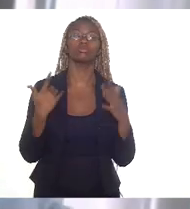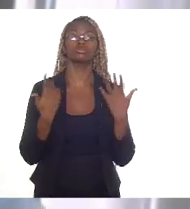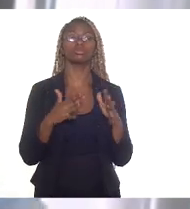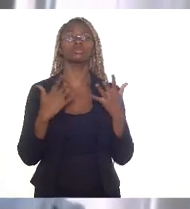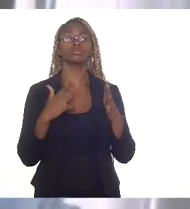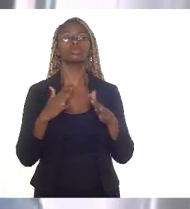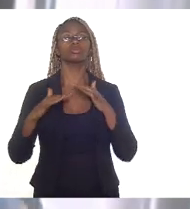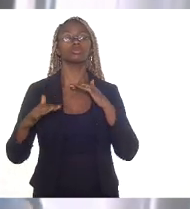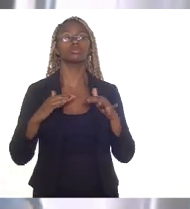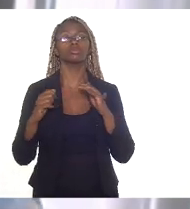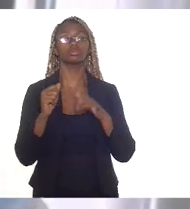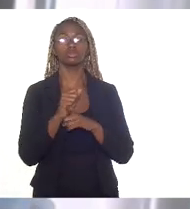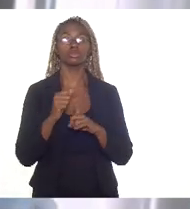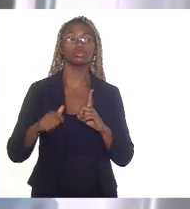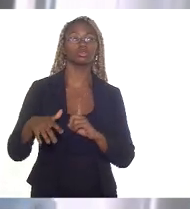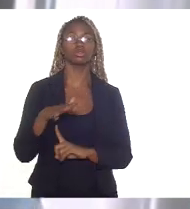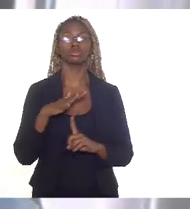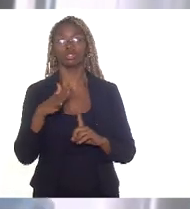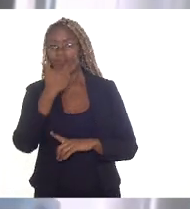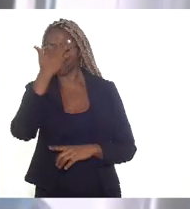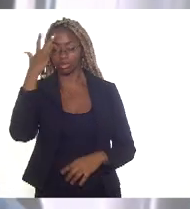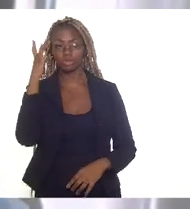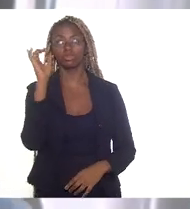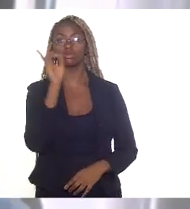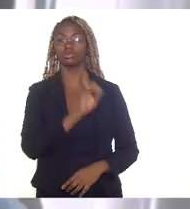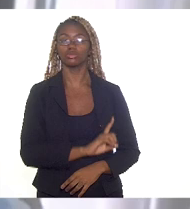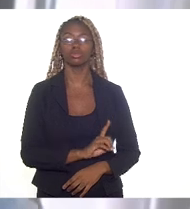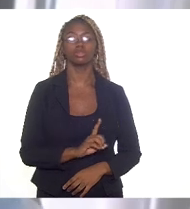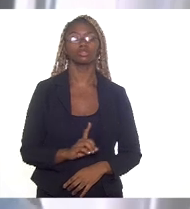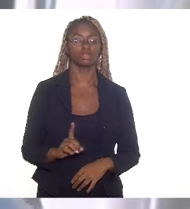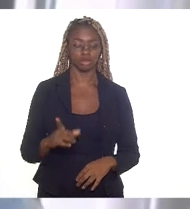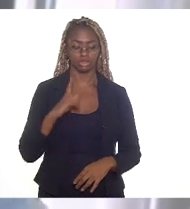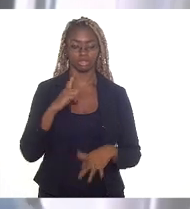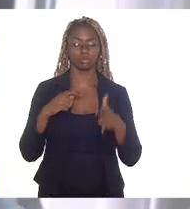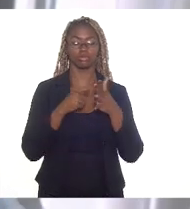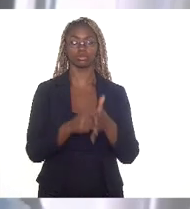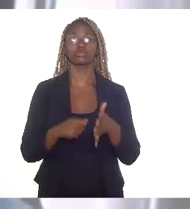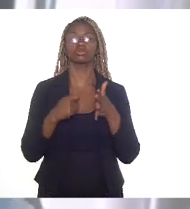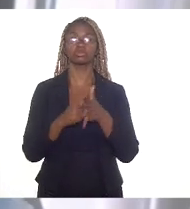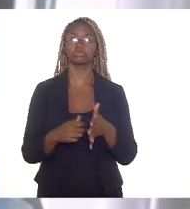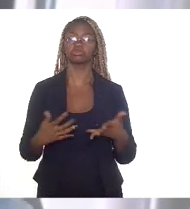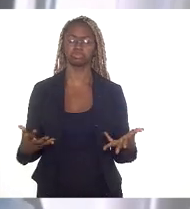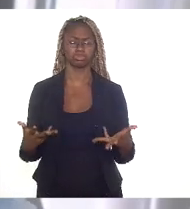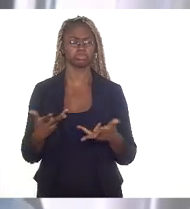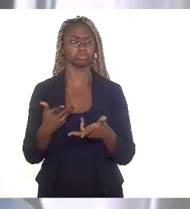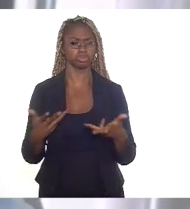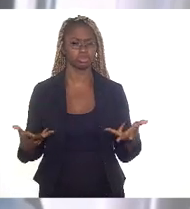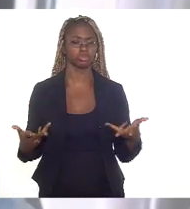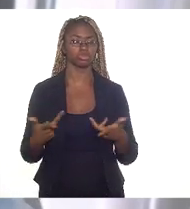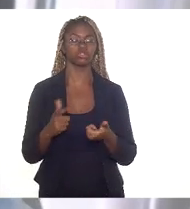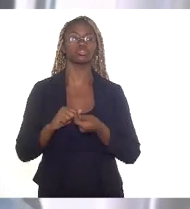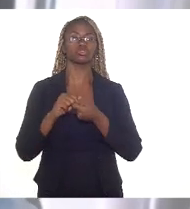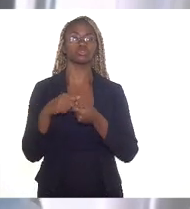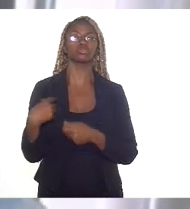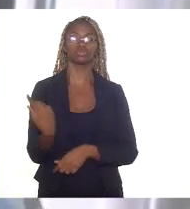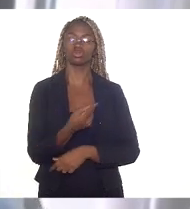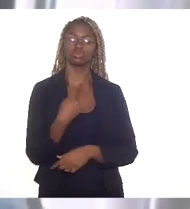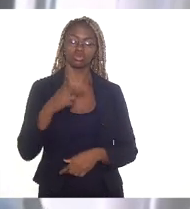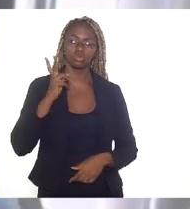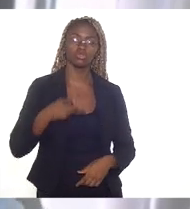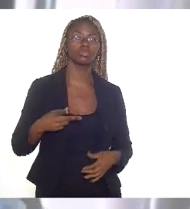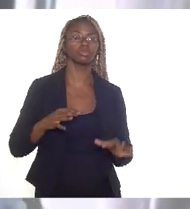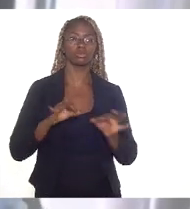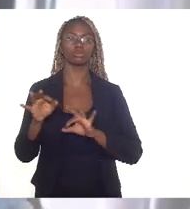aos movimentos sociais das pessoas com deficiência, que têm uma militância qualificada e que estiveram junto conosco o tempo todo